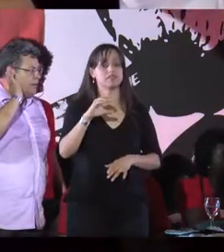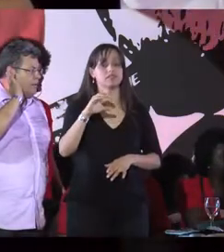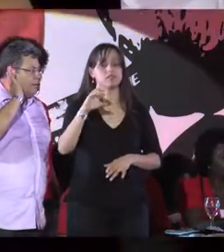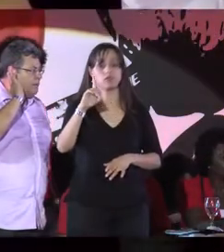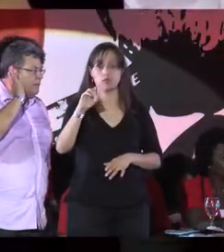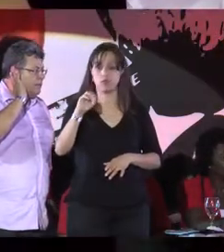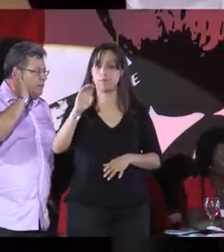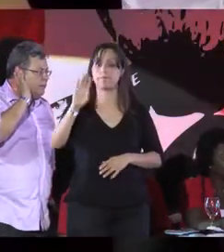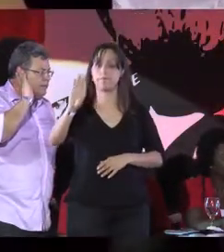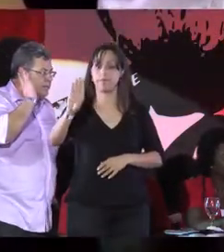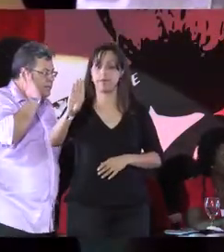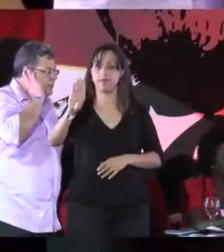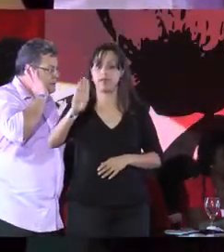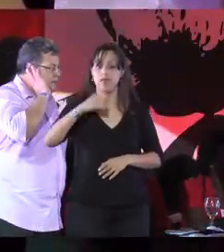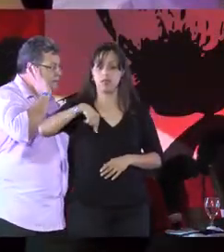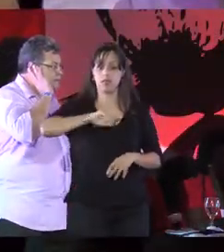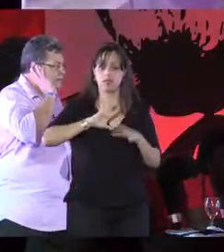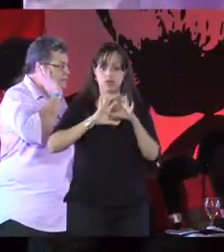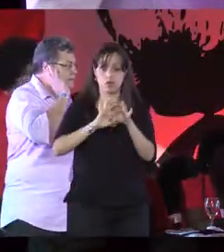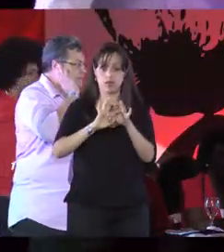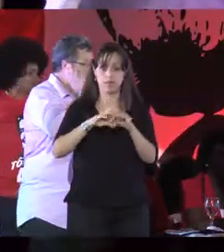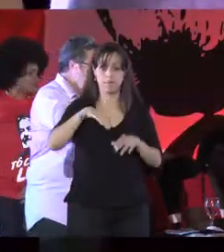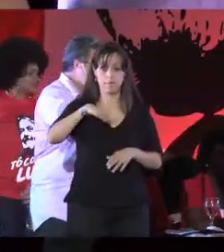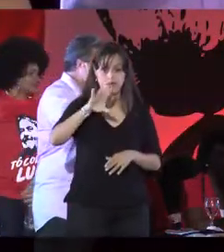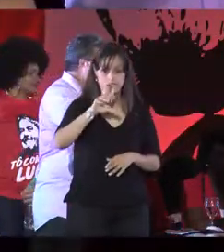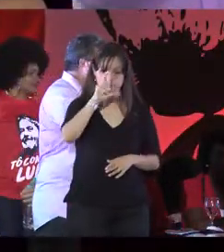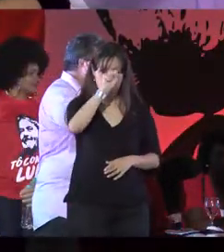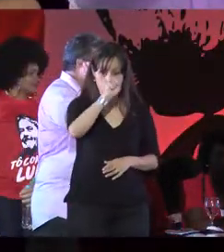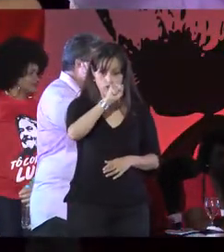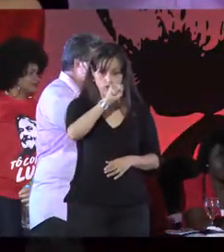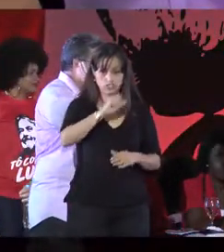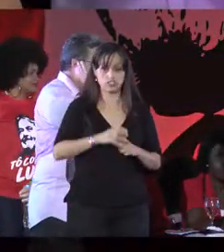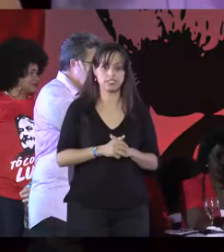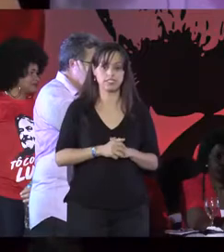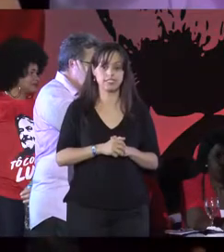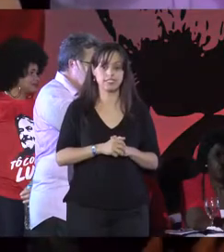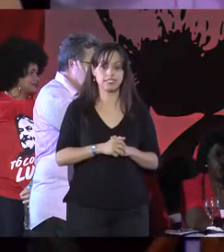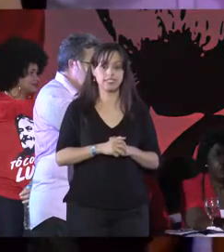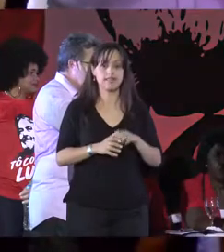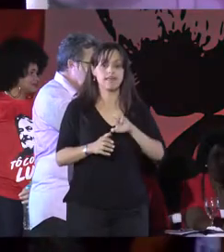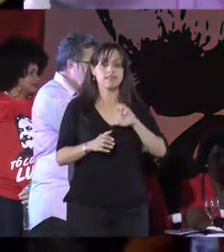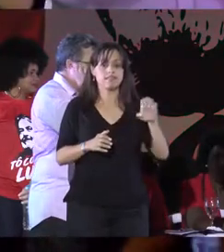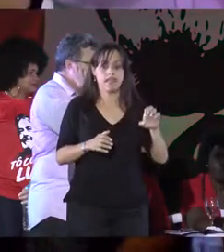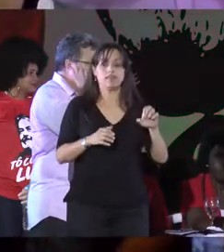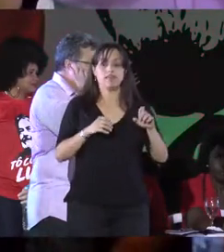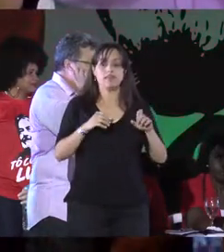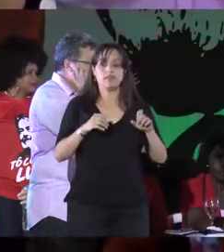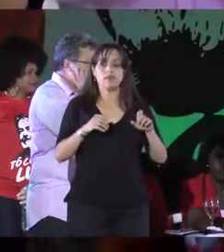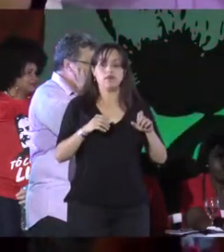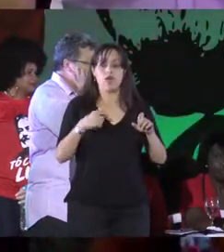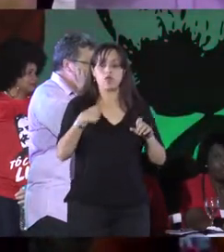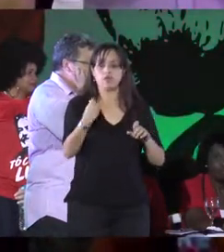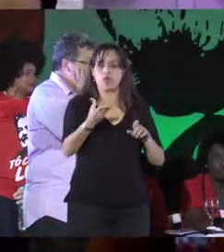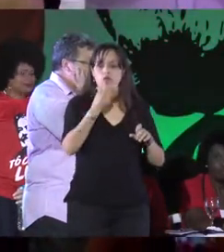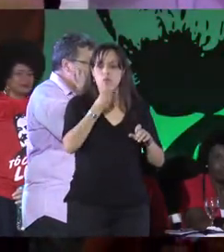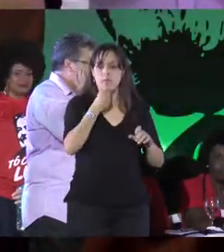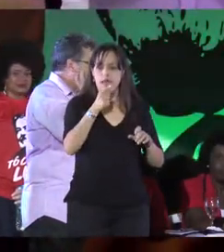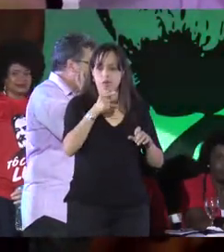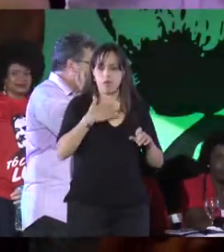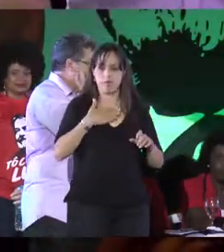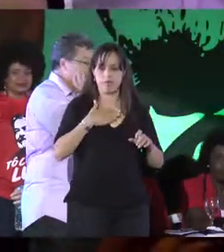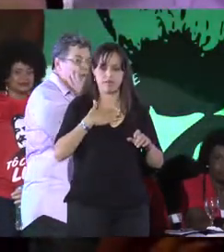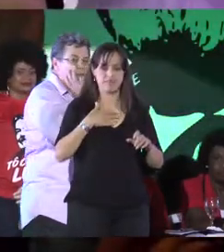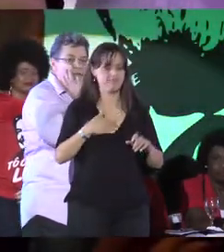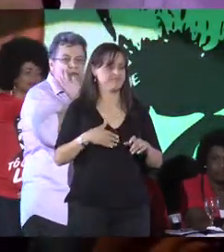nós seremos mais fortes. Unindo a esquerda política e social com as forças progressistas, com as